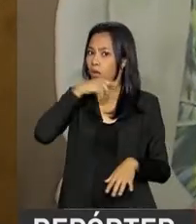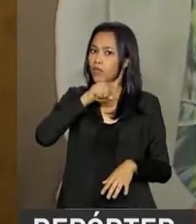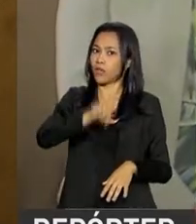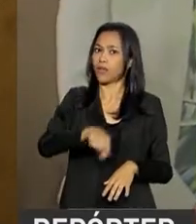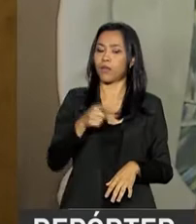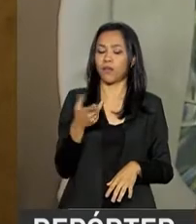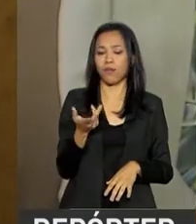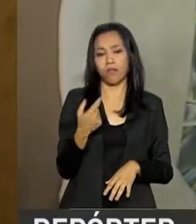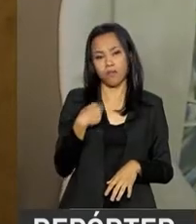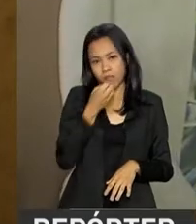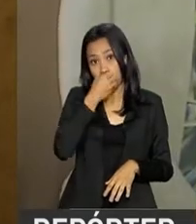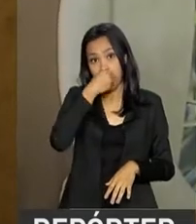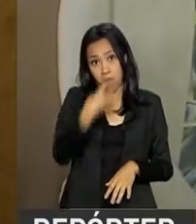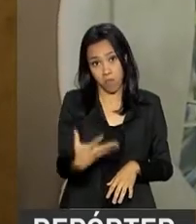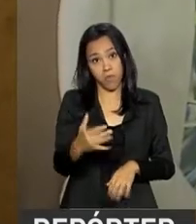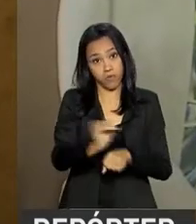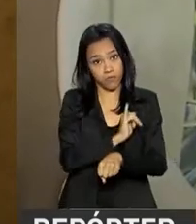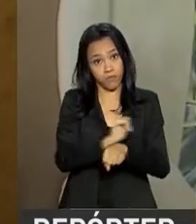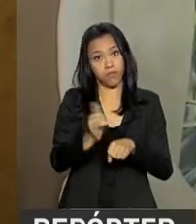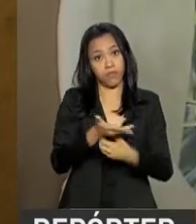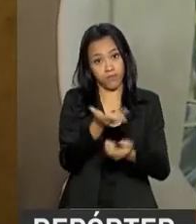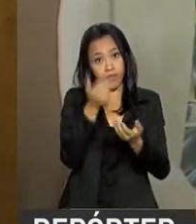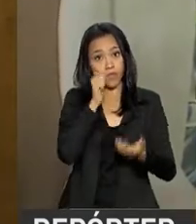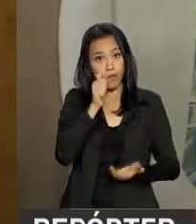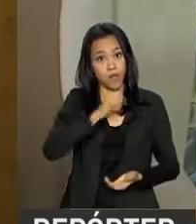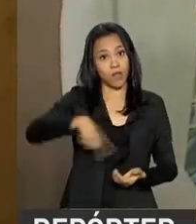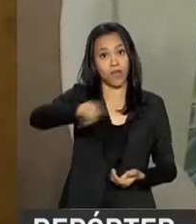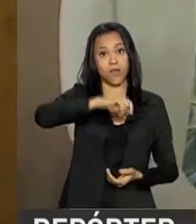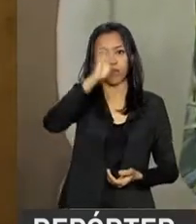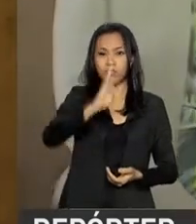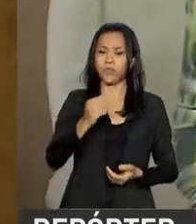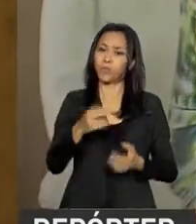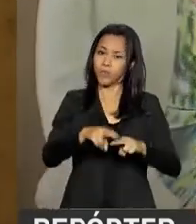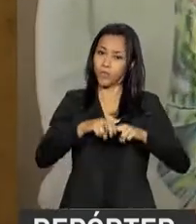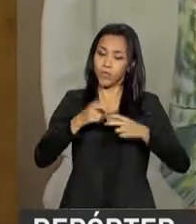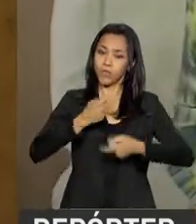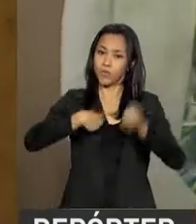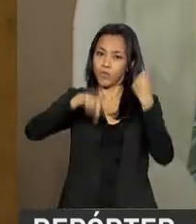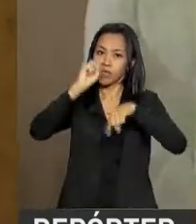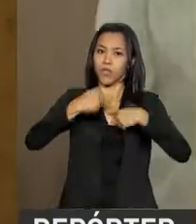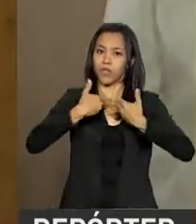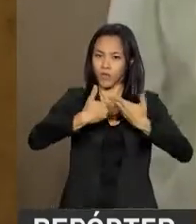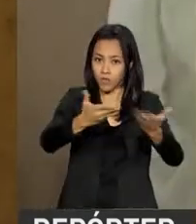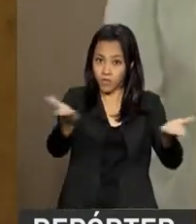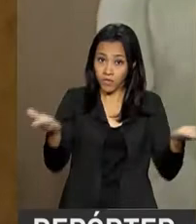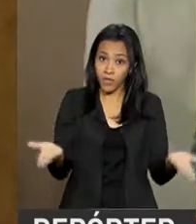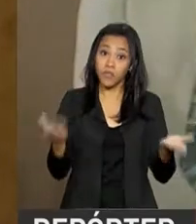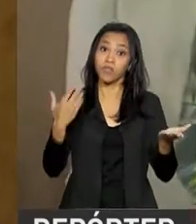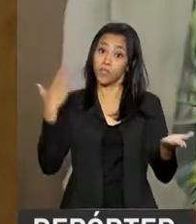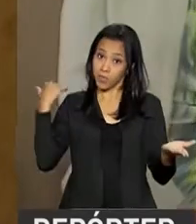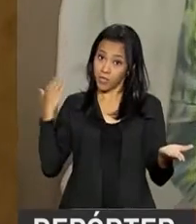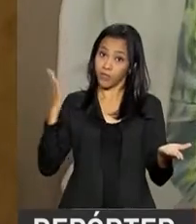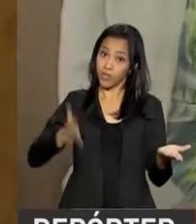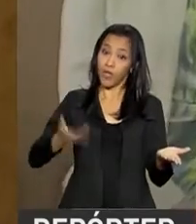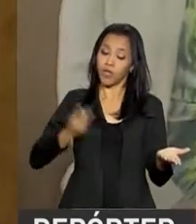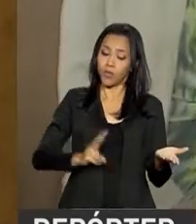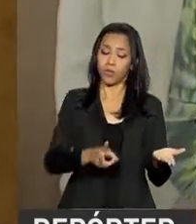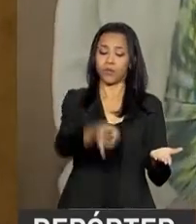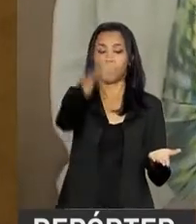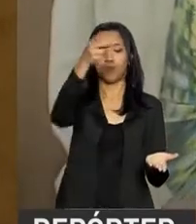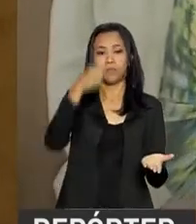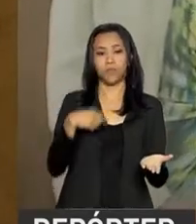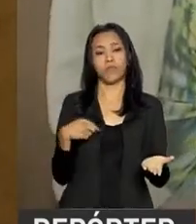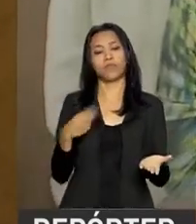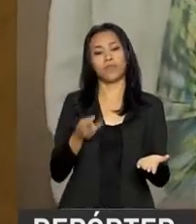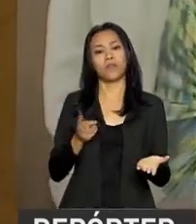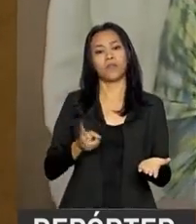muito boa para as mulheres do brasil portanto muito sucesso a 16 sucesso que já tiveram no passado e continue a